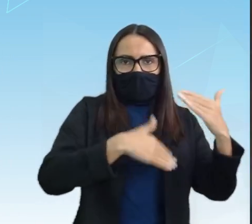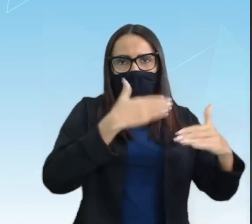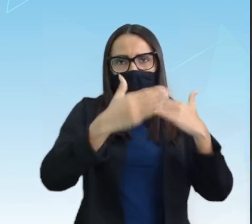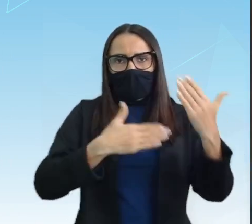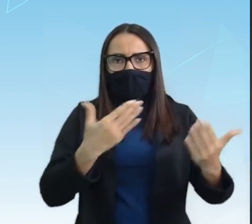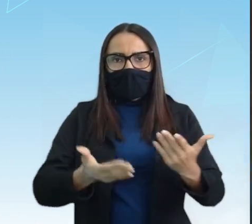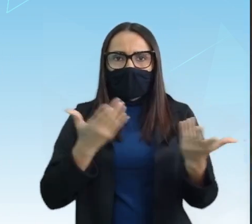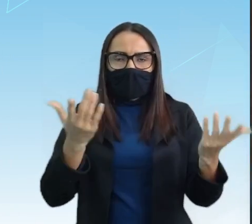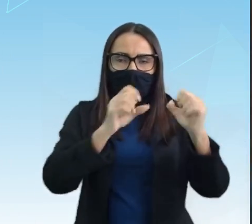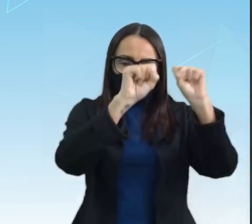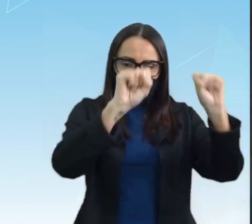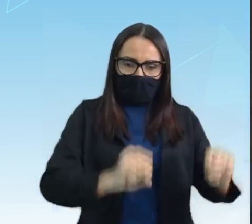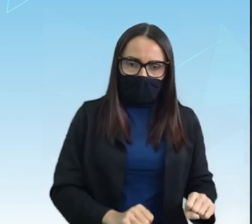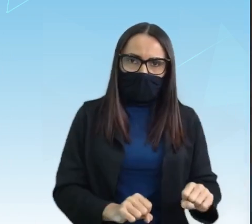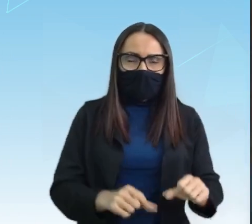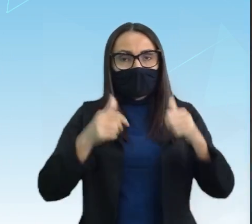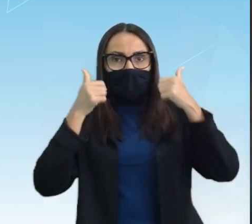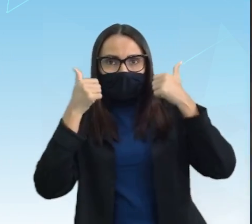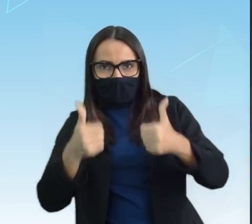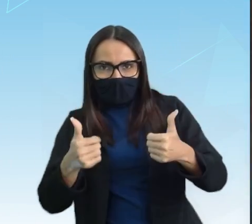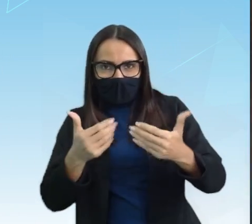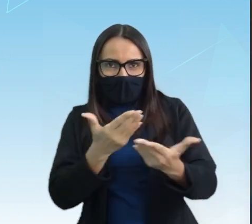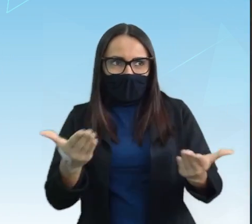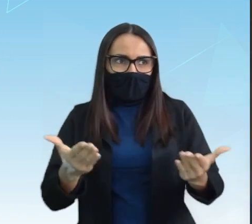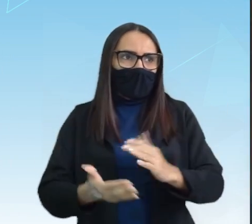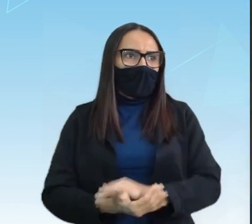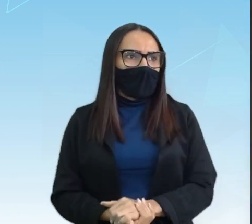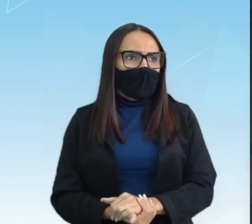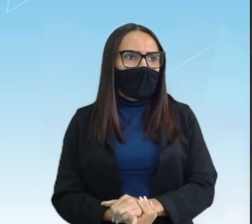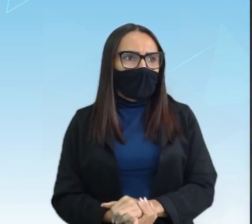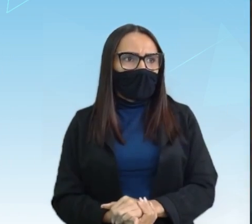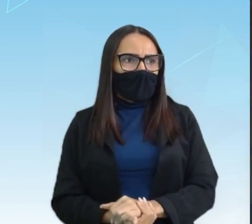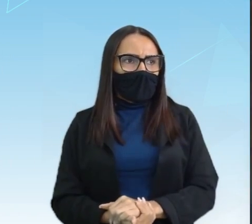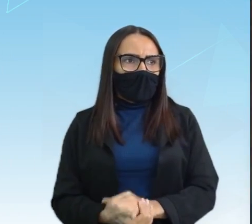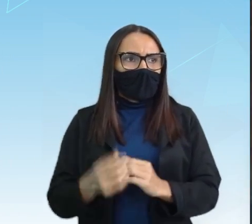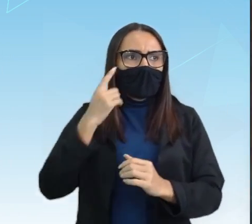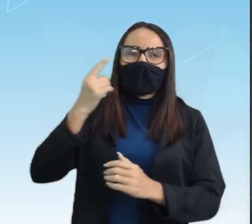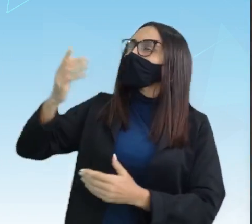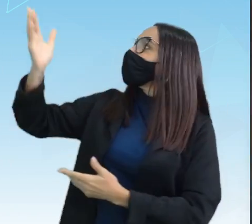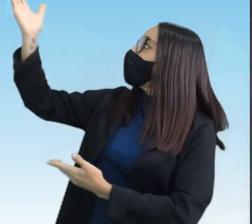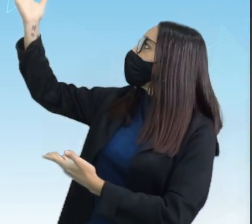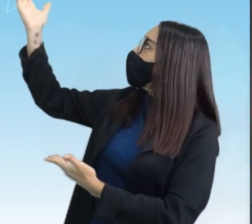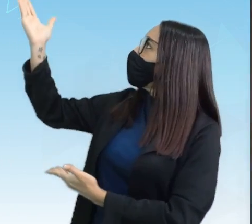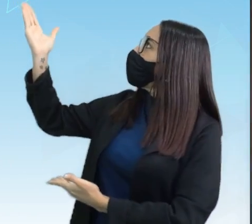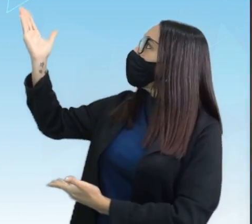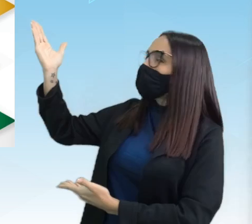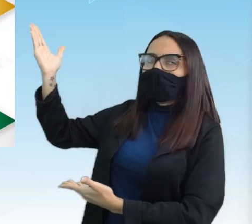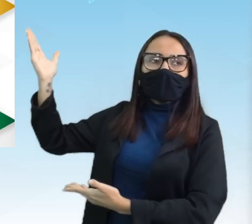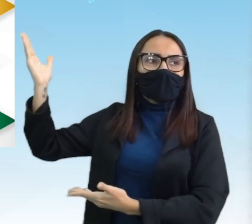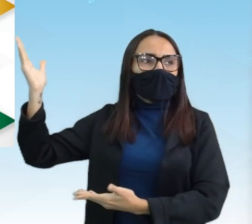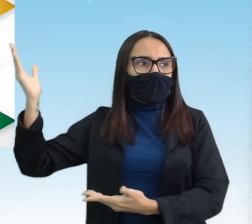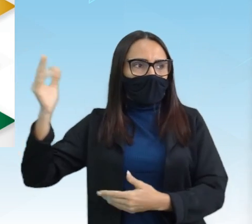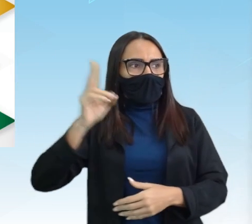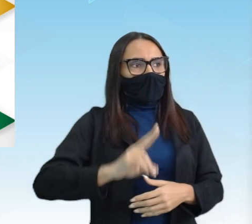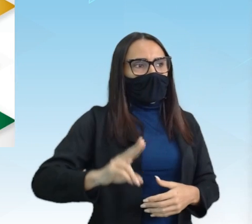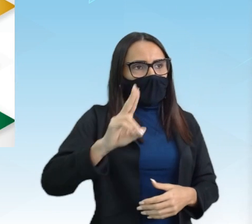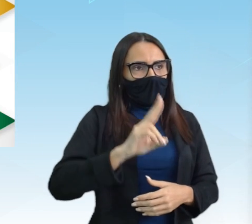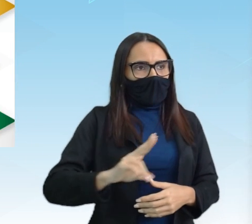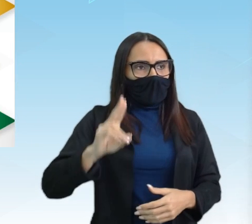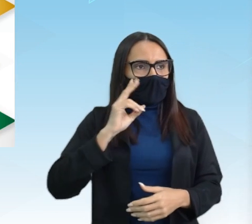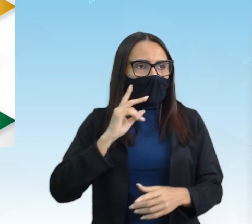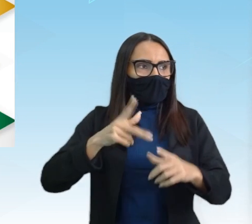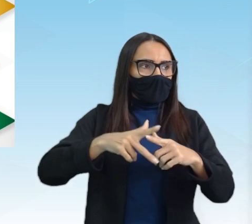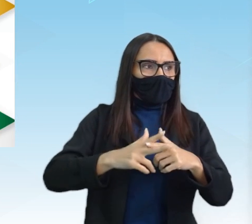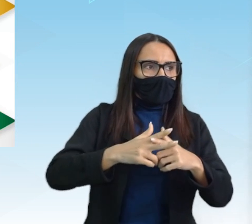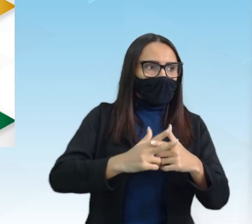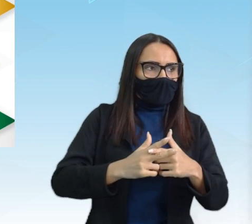tipo de sistema intensivo. Tá certo, meus cotocos de gente? Olha o sistema intensivo, olha, utilizando aí a